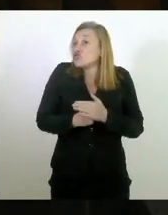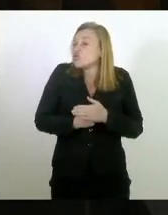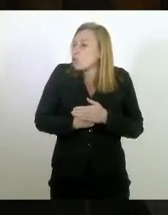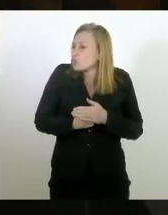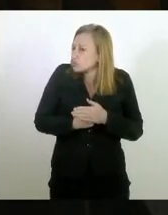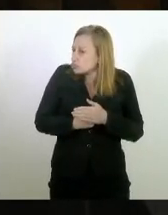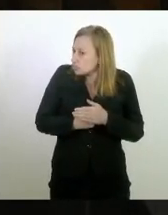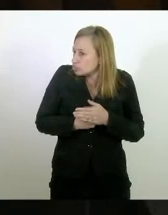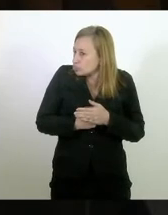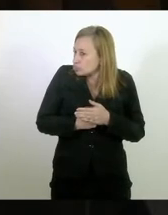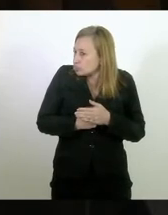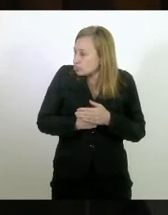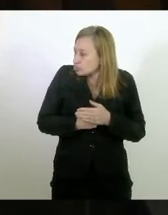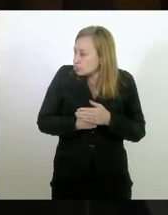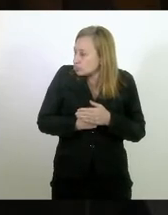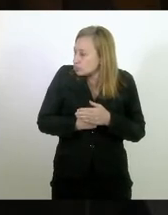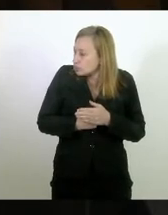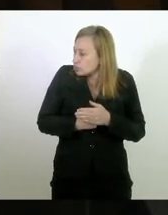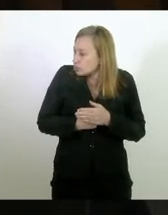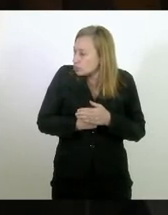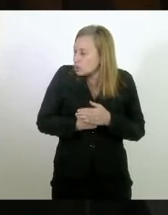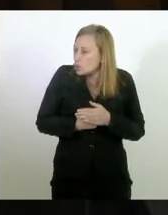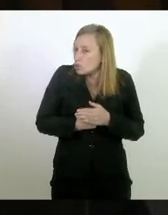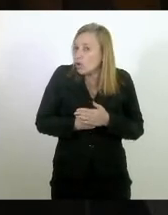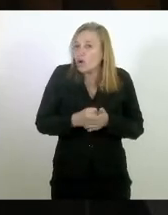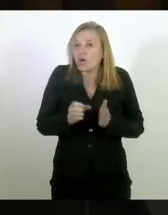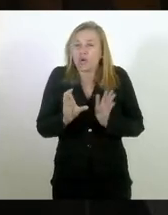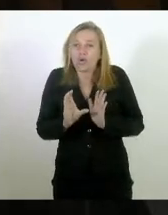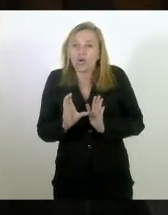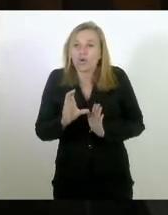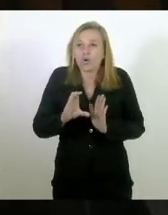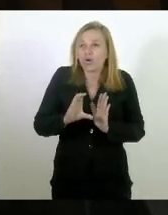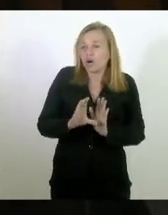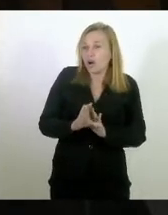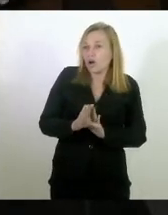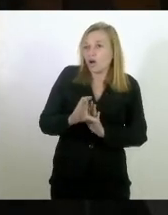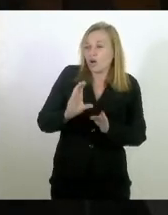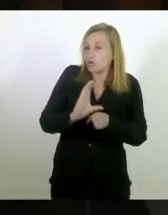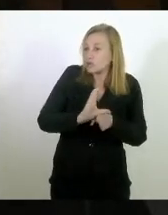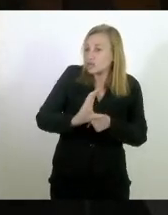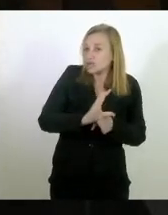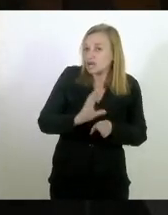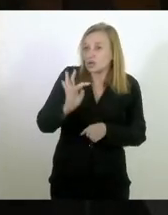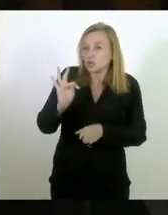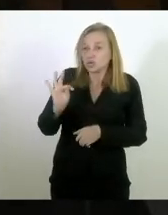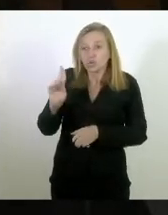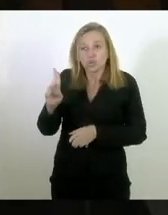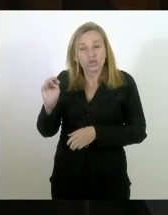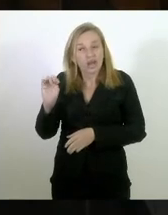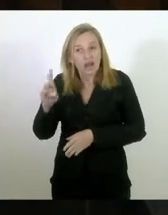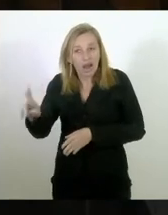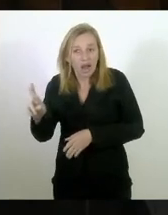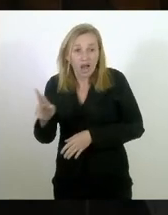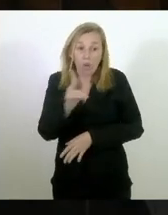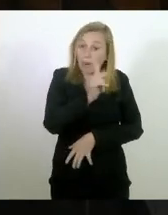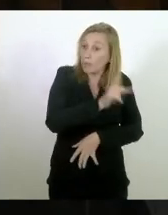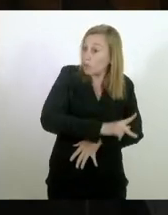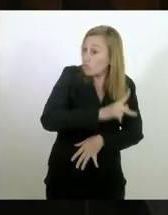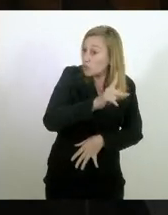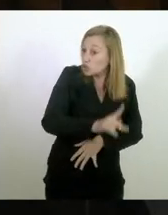Esse é um conselho tutelar ali é uma professora colar é um